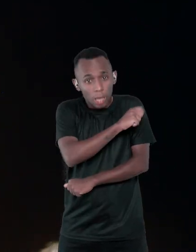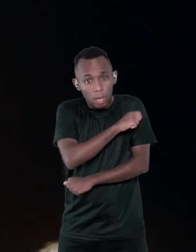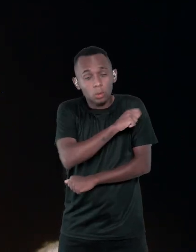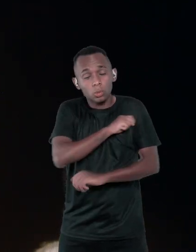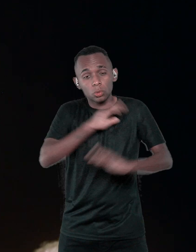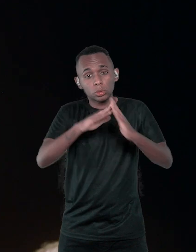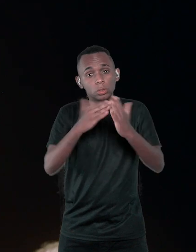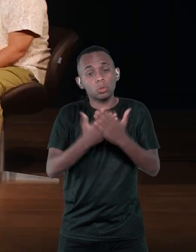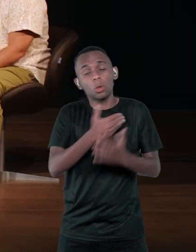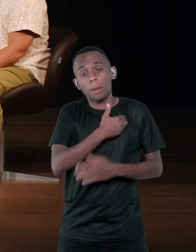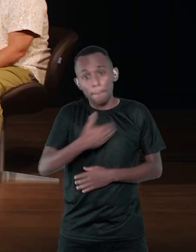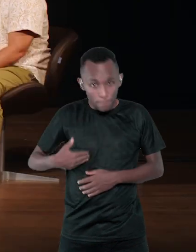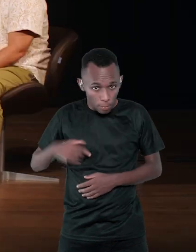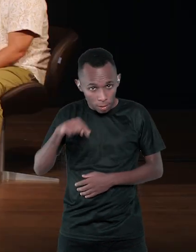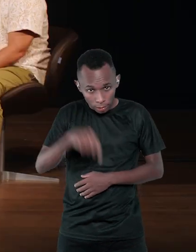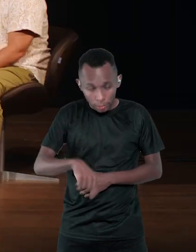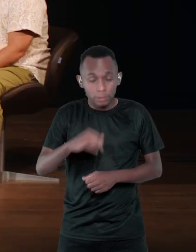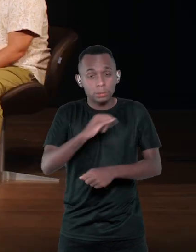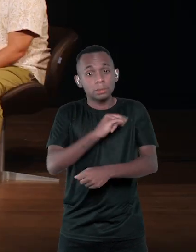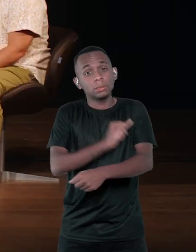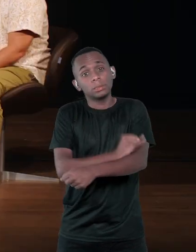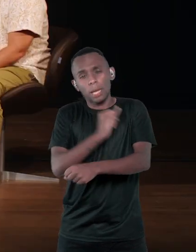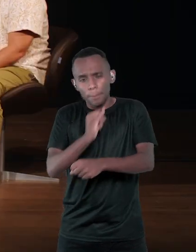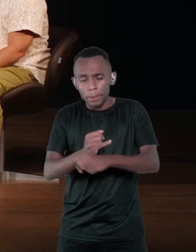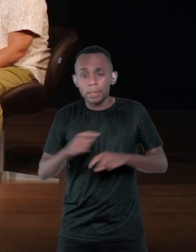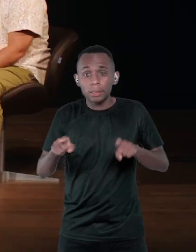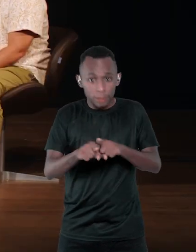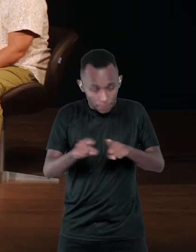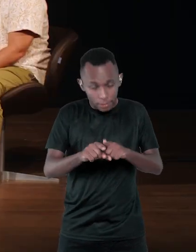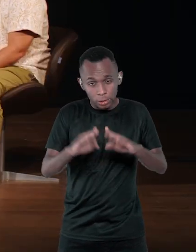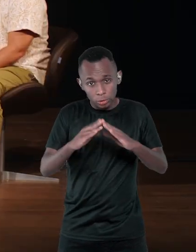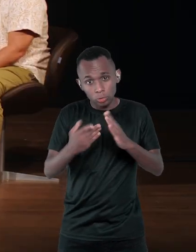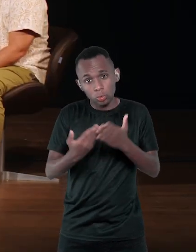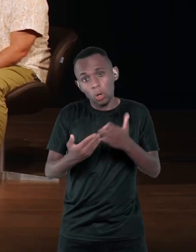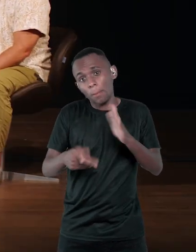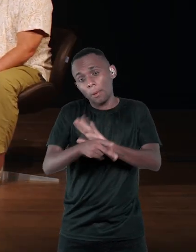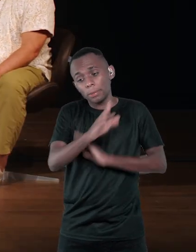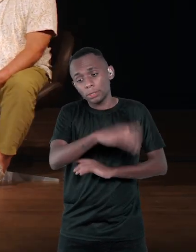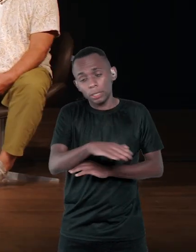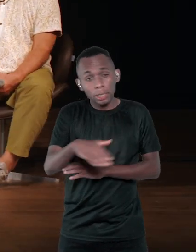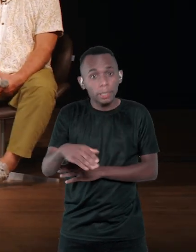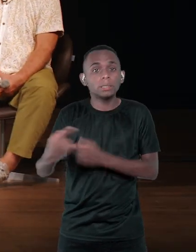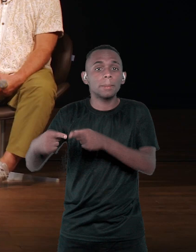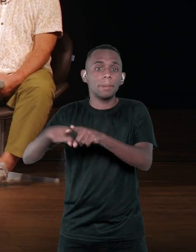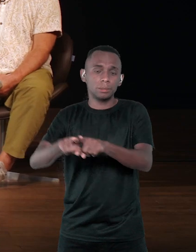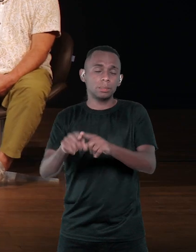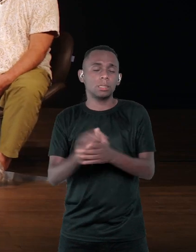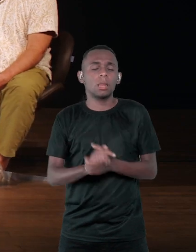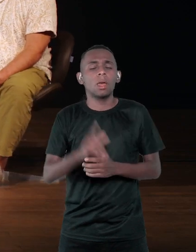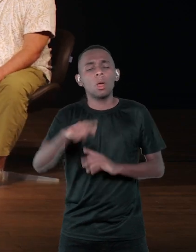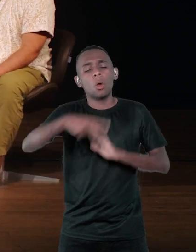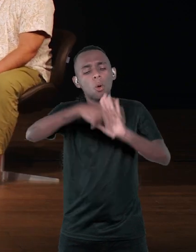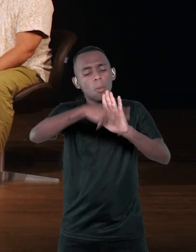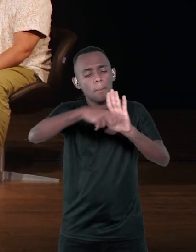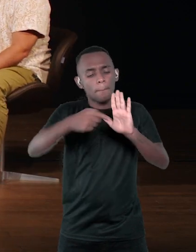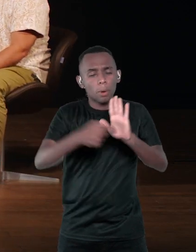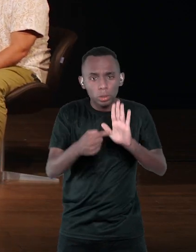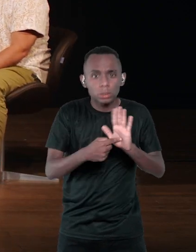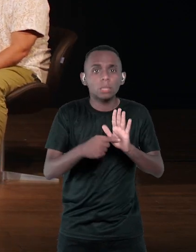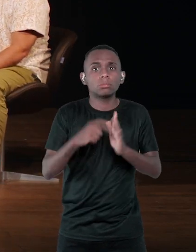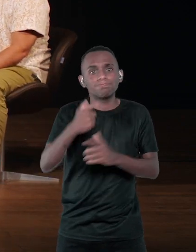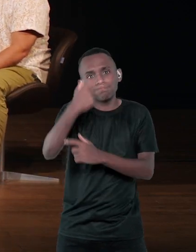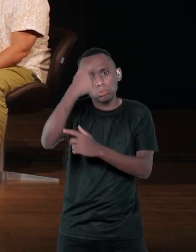e 48 escolas, inclusive as creches conveniadas, num projeto maravilhoso de